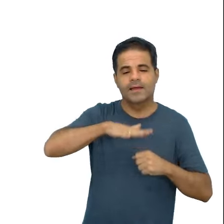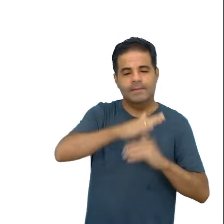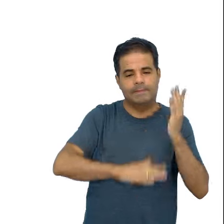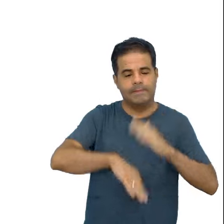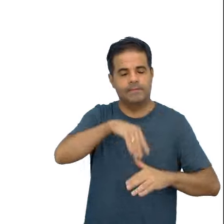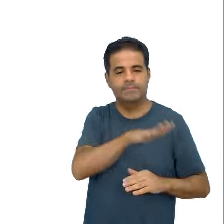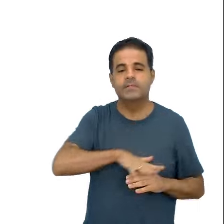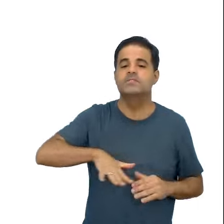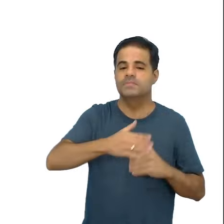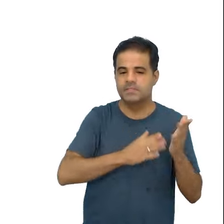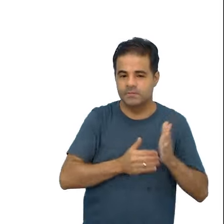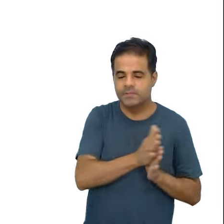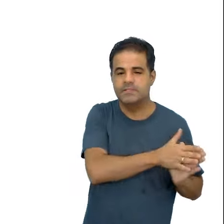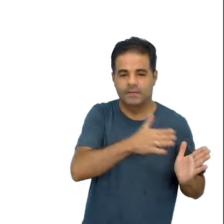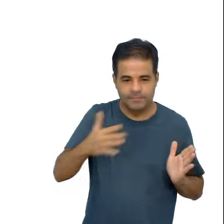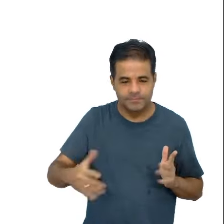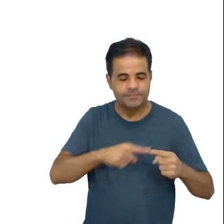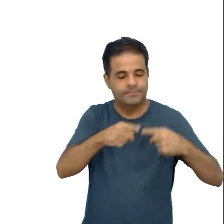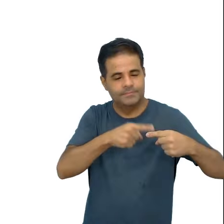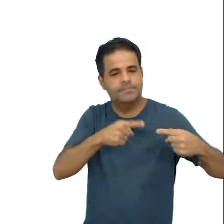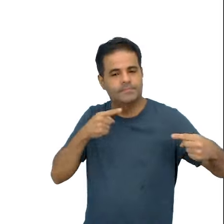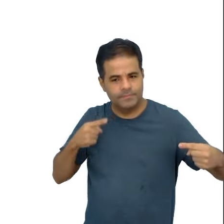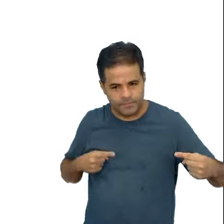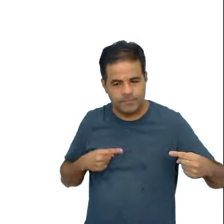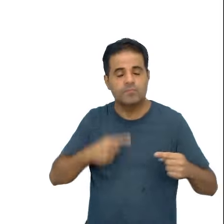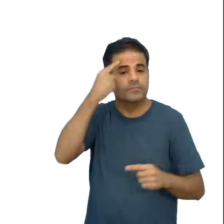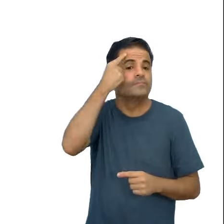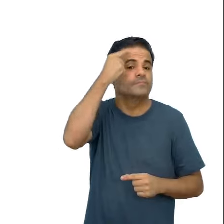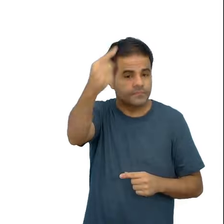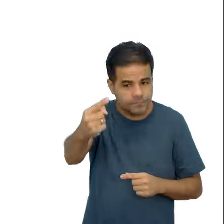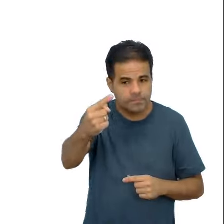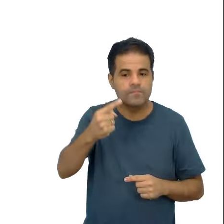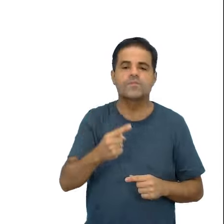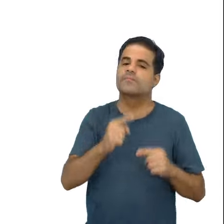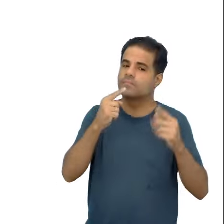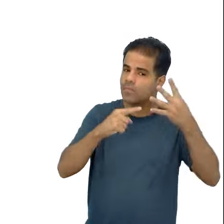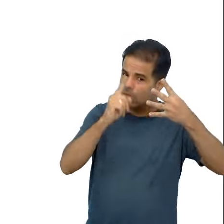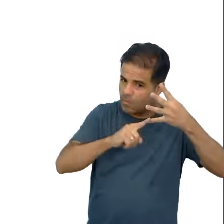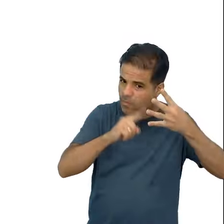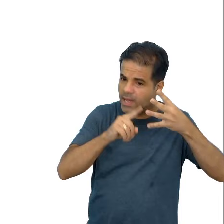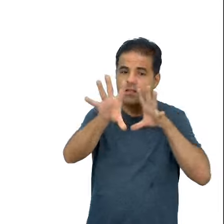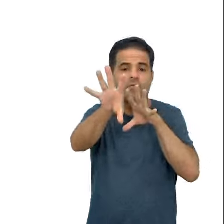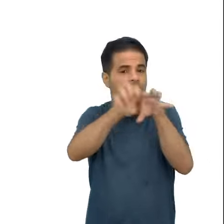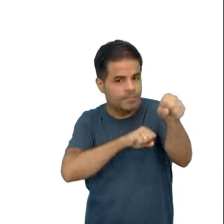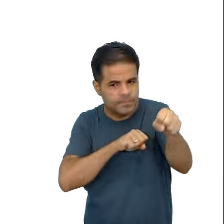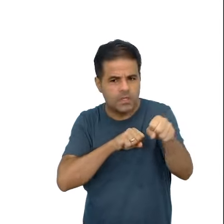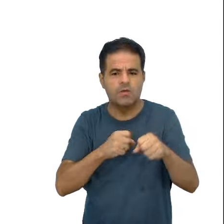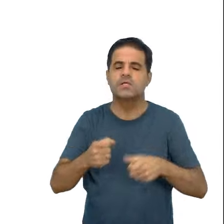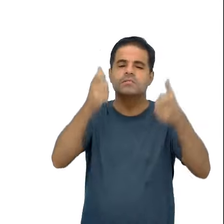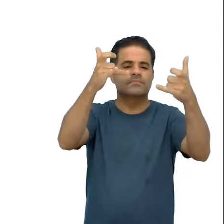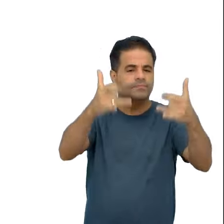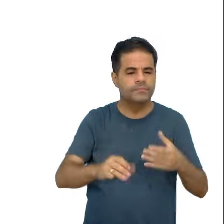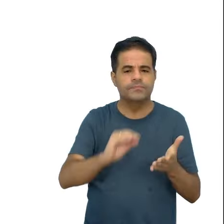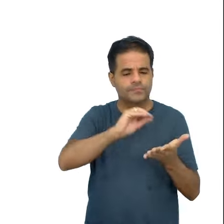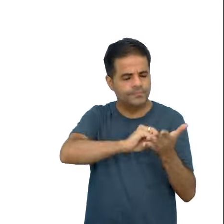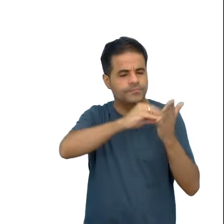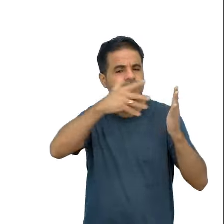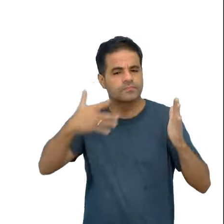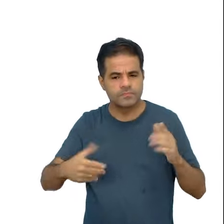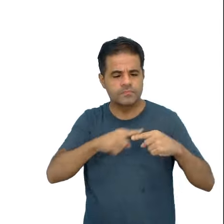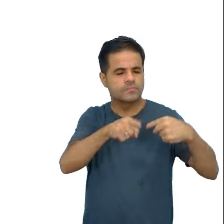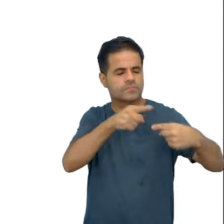relação a ideia do espiral. Então, a gente já vem falando isso, essa já é a quarta formação que a gente fala sobre o currículo em espiral.